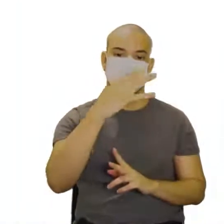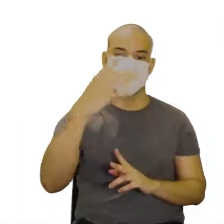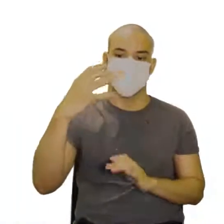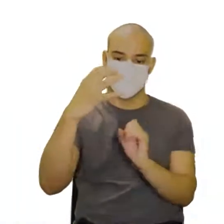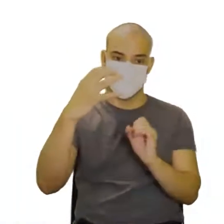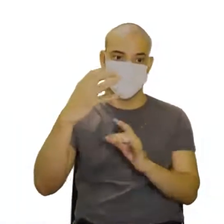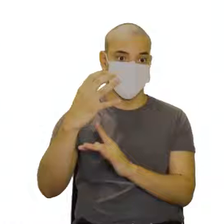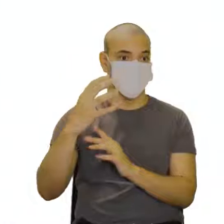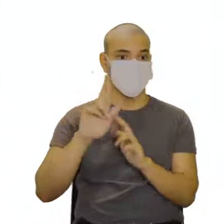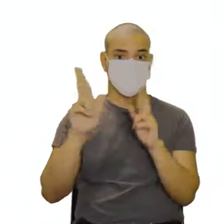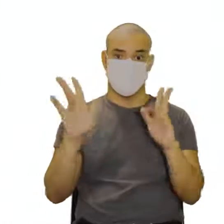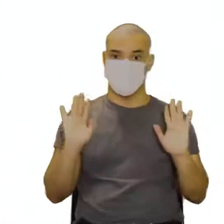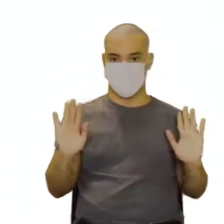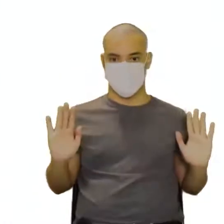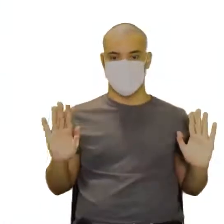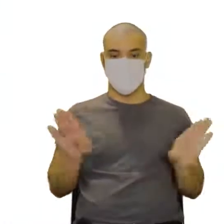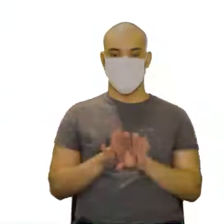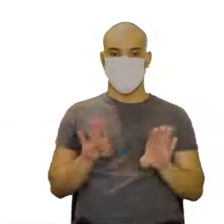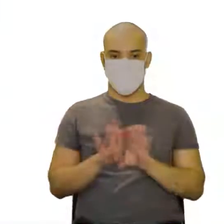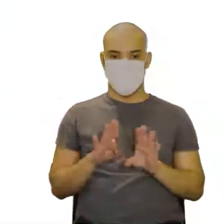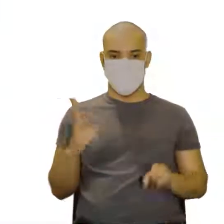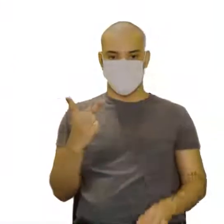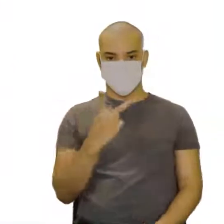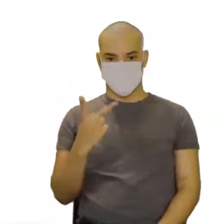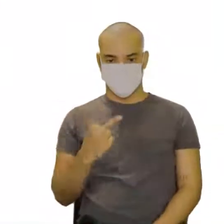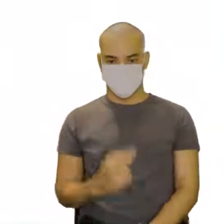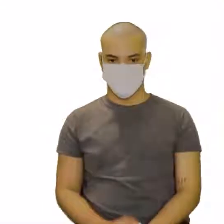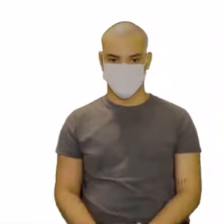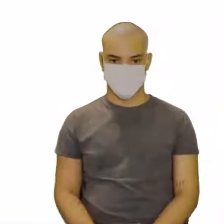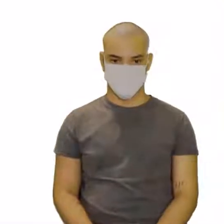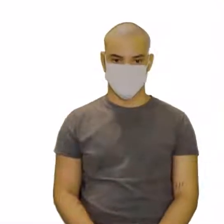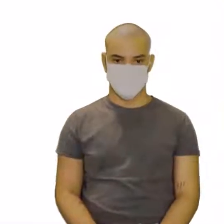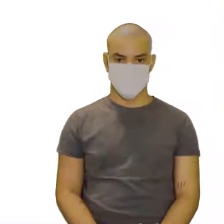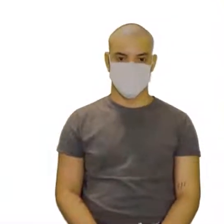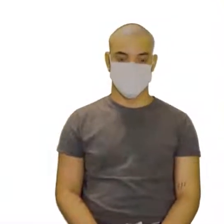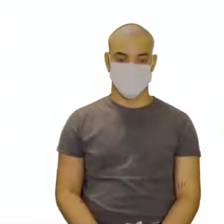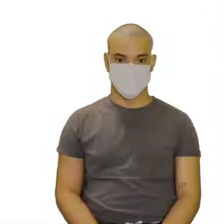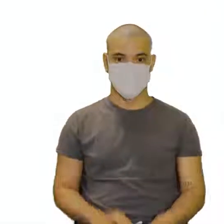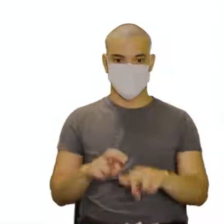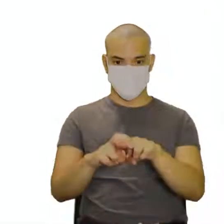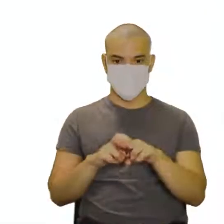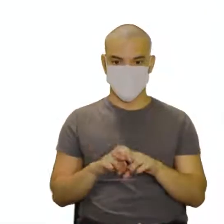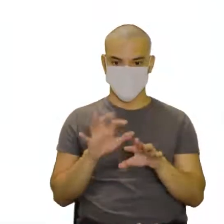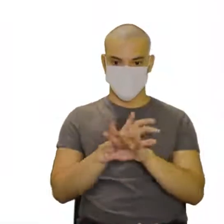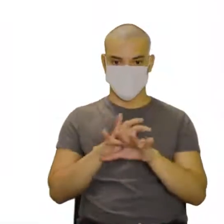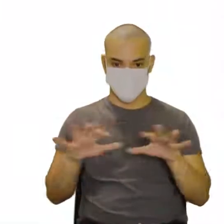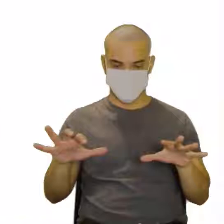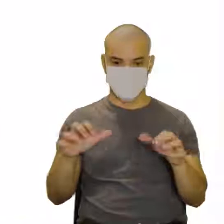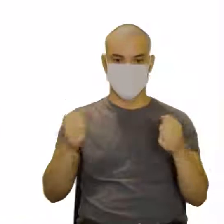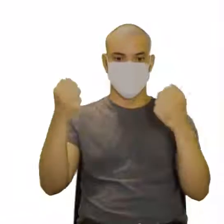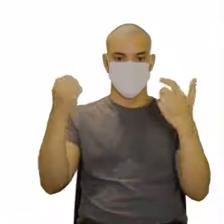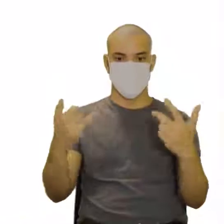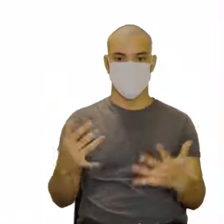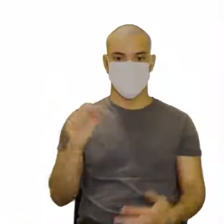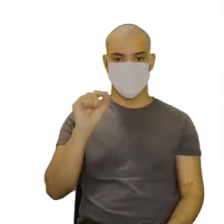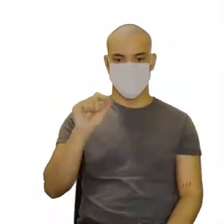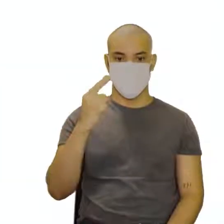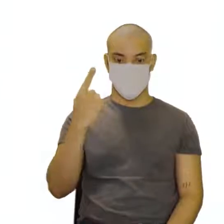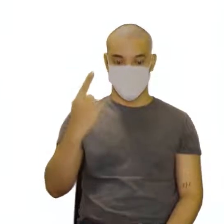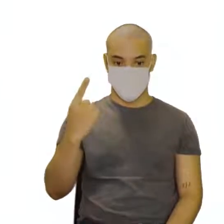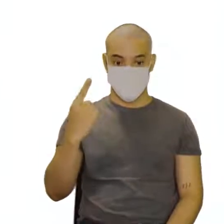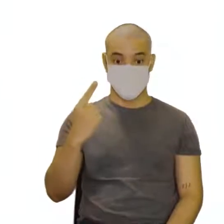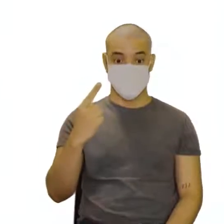quantidade de carga aí diferentes também entre si. Entendido? Nesse sentido, dizemos que um capacitor